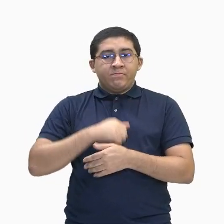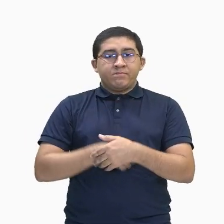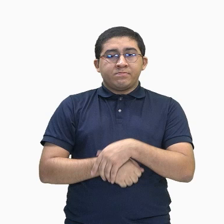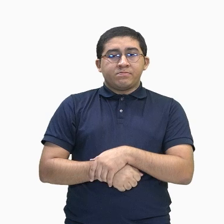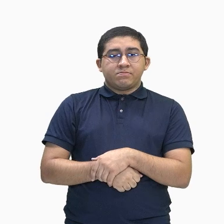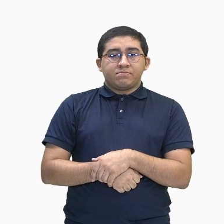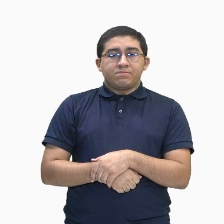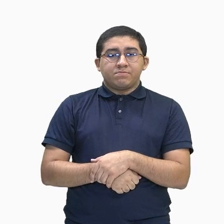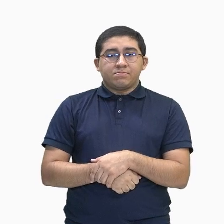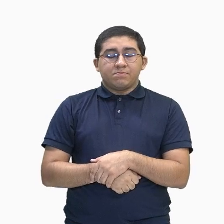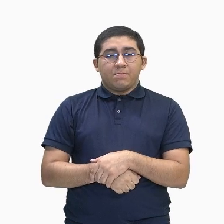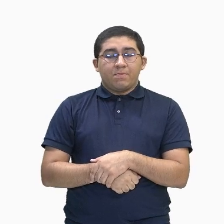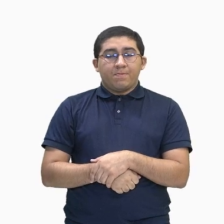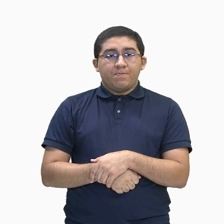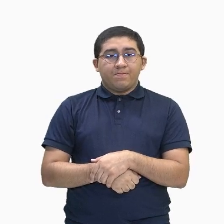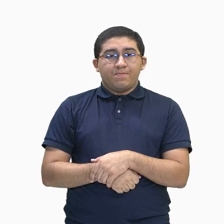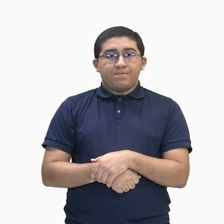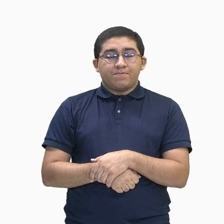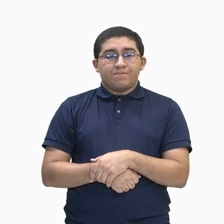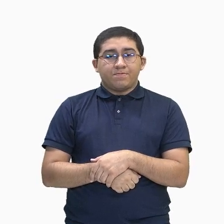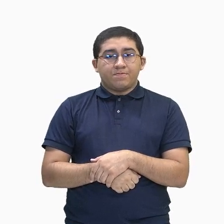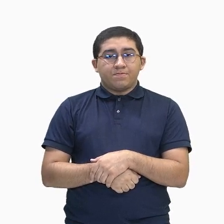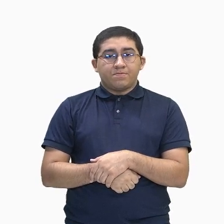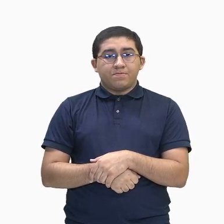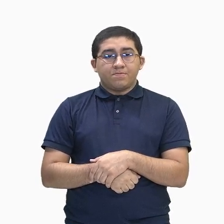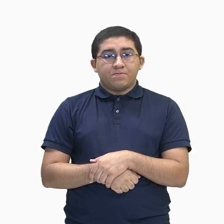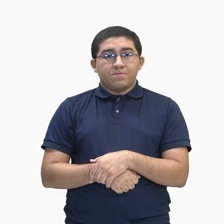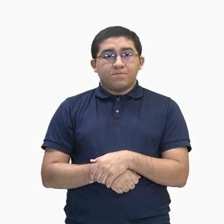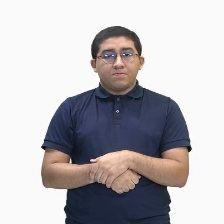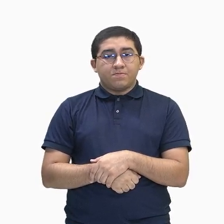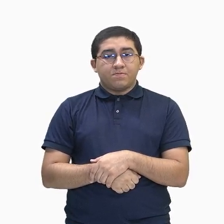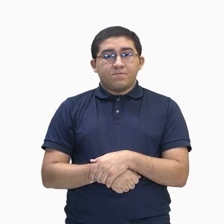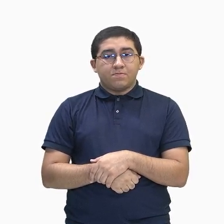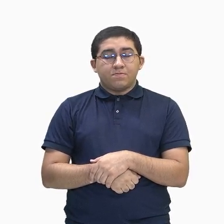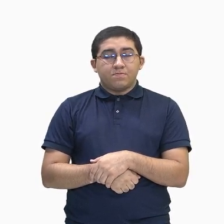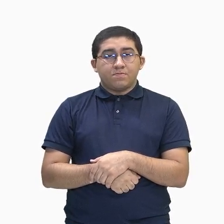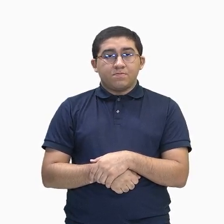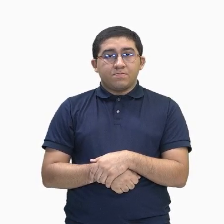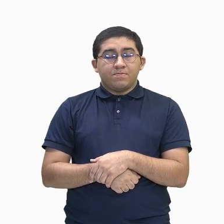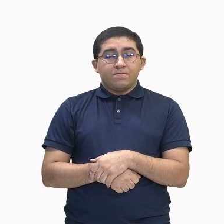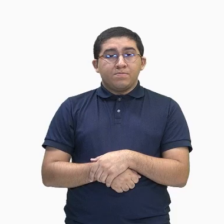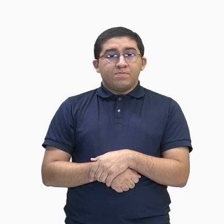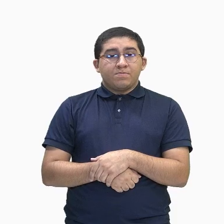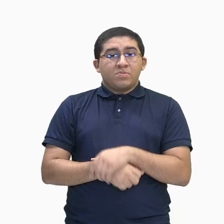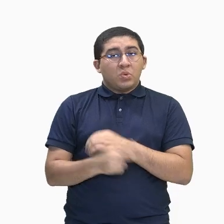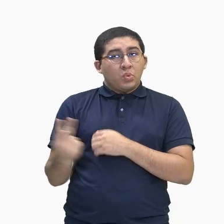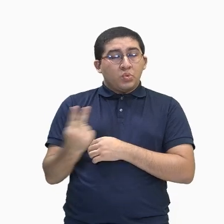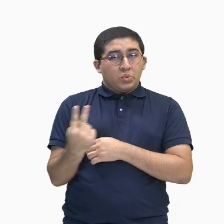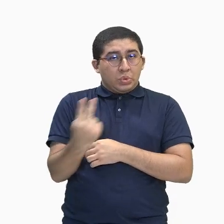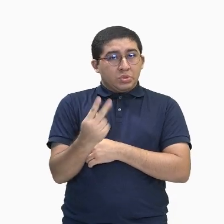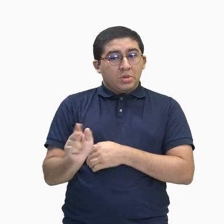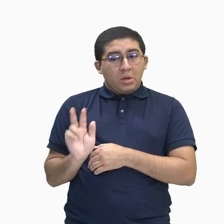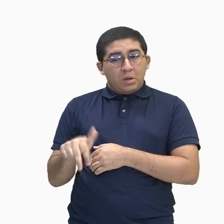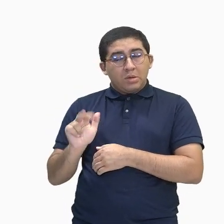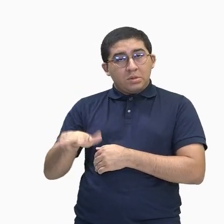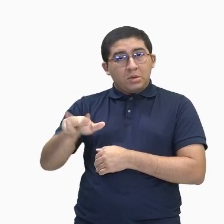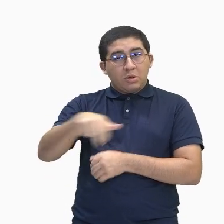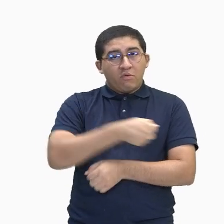ok? Então, o Pedro e Potira were walking, estavam andando, estavam caminhando pela